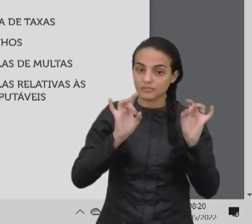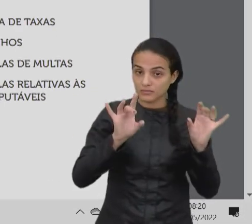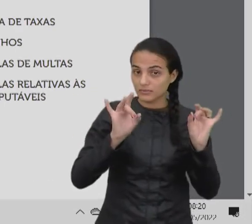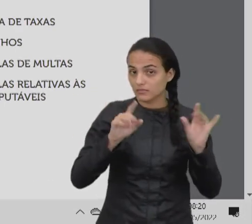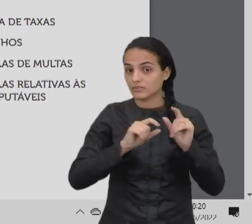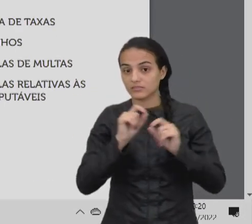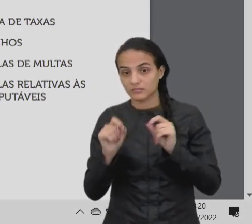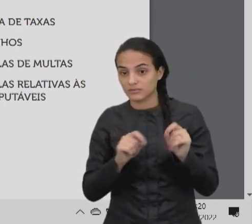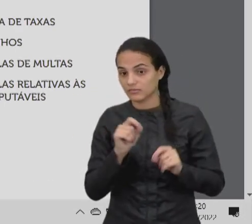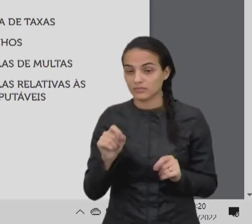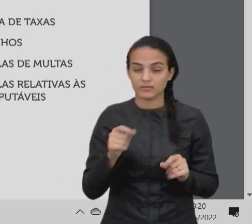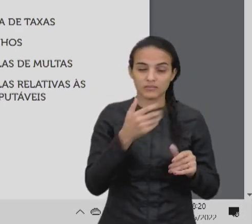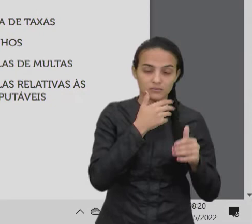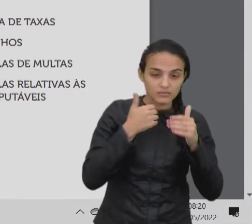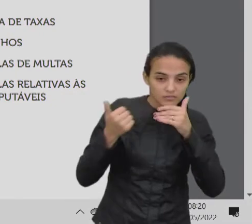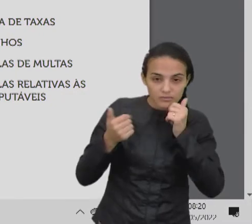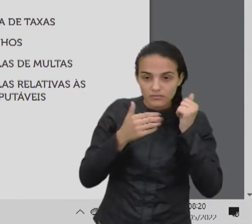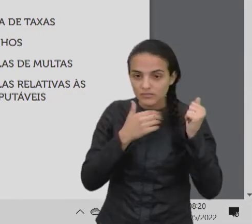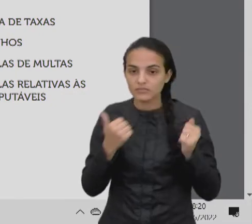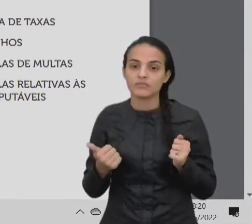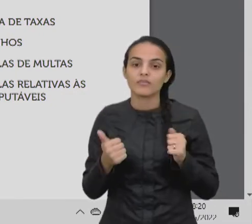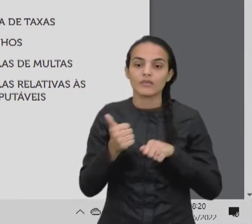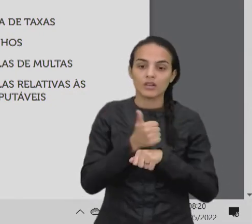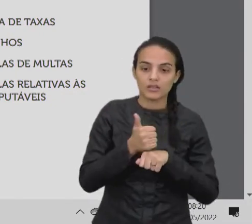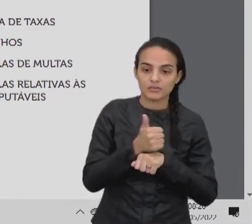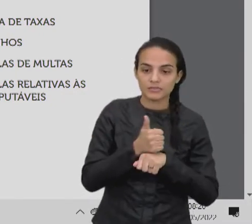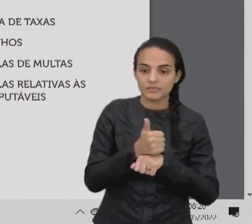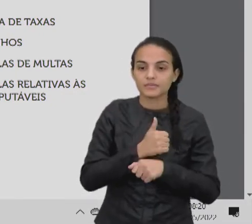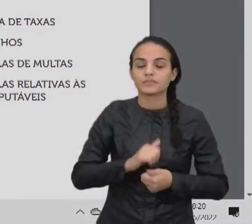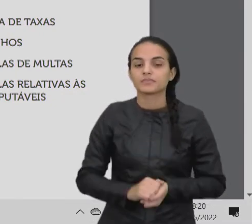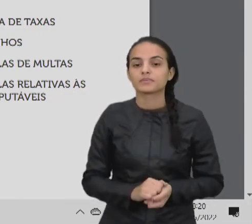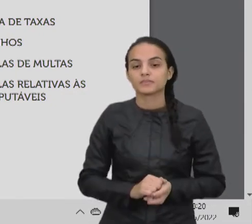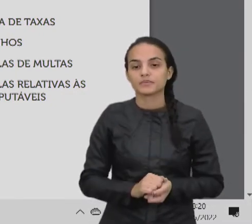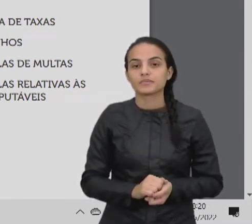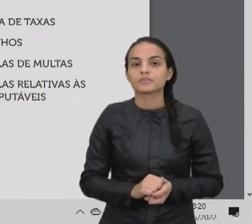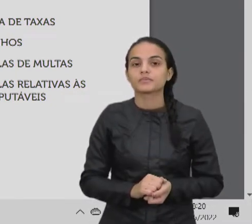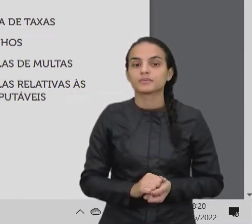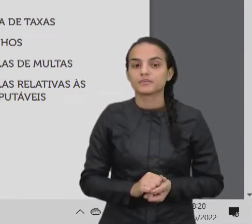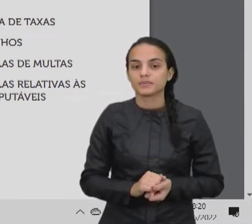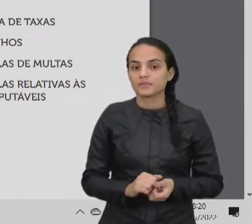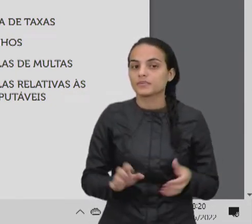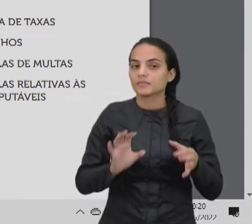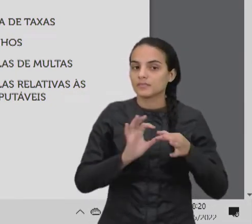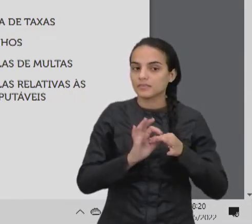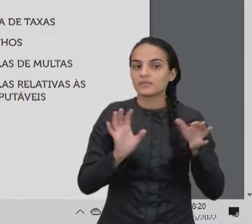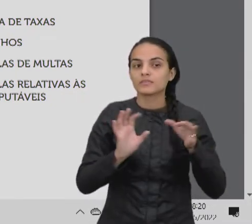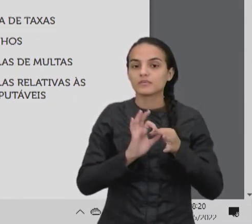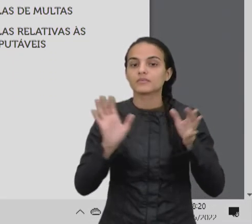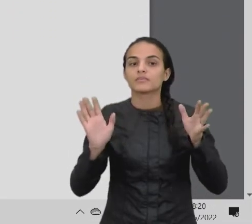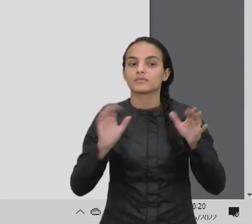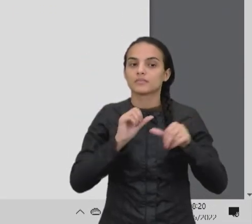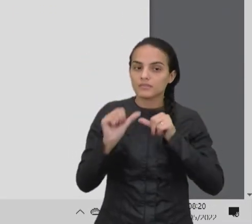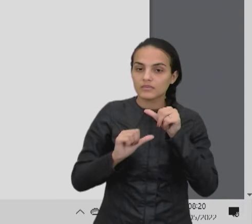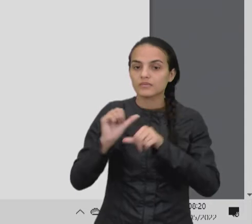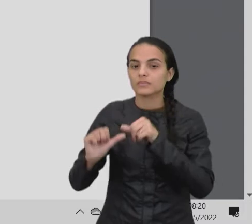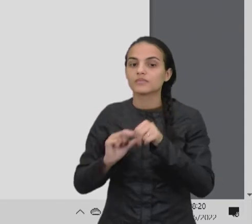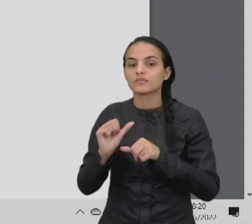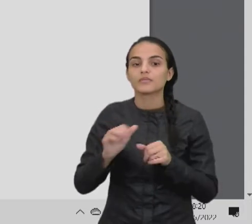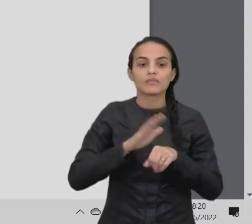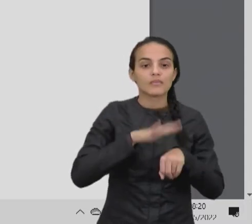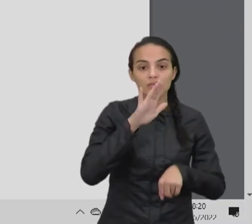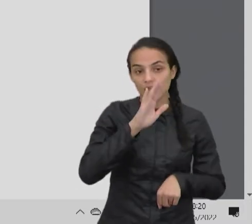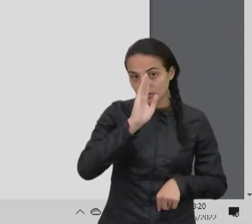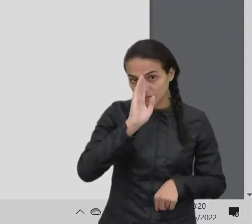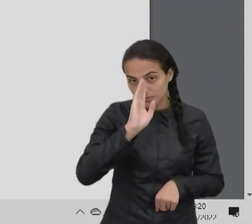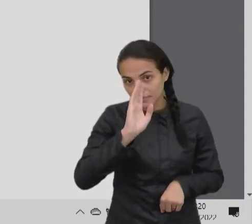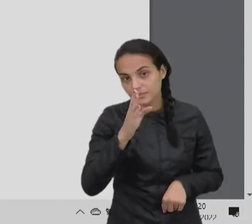tá? Melhoria viária, né? Disposições finais e transitórias. E o mais interessante,